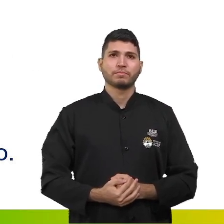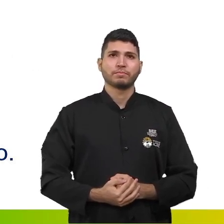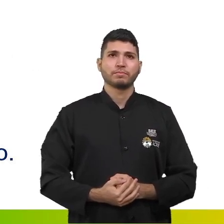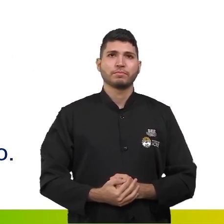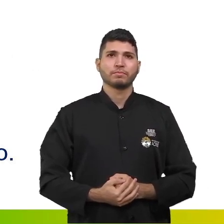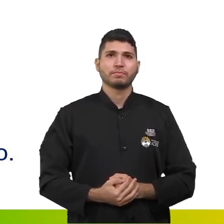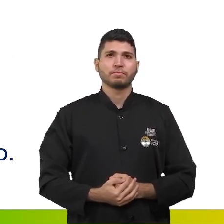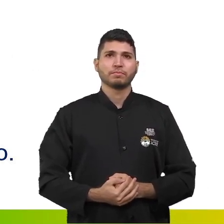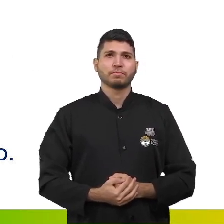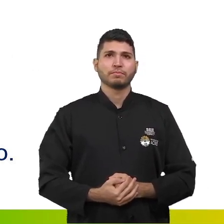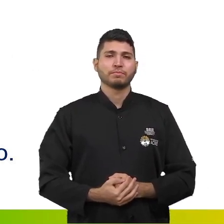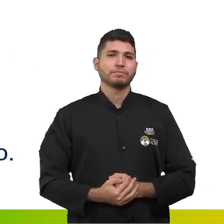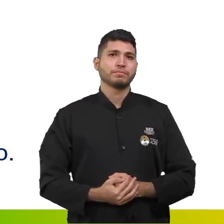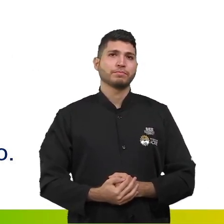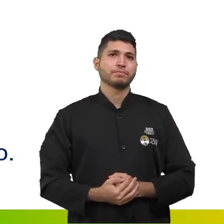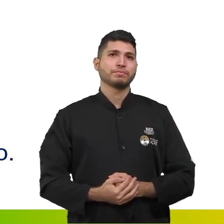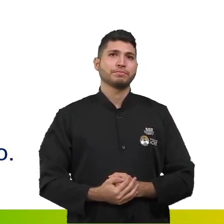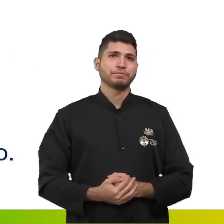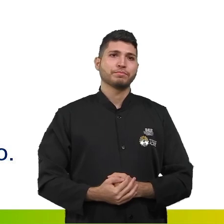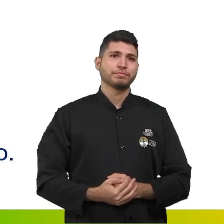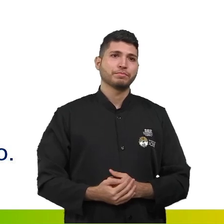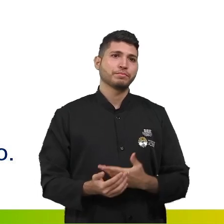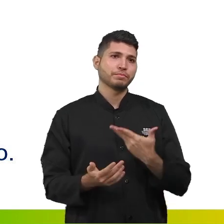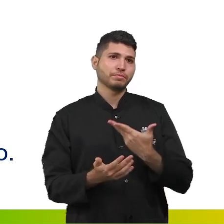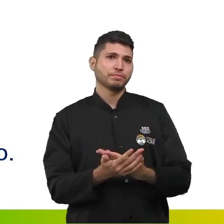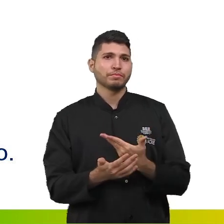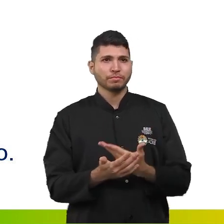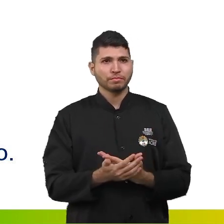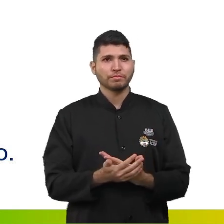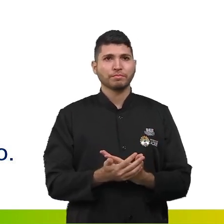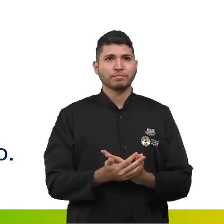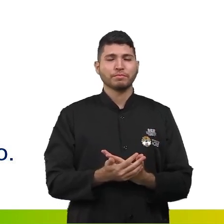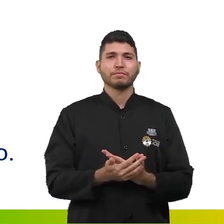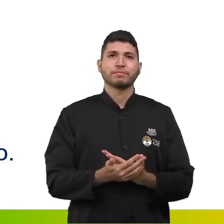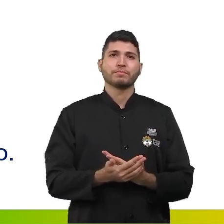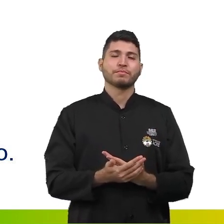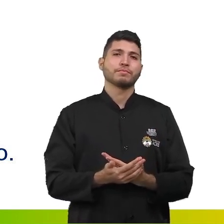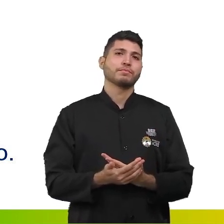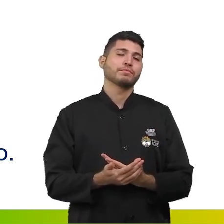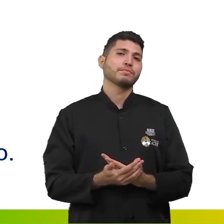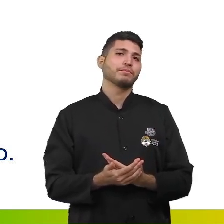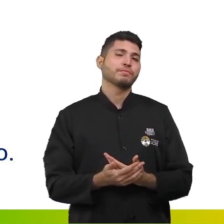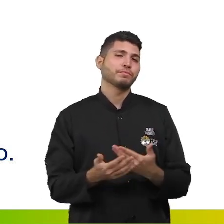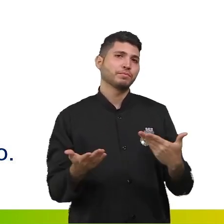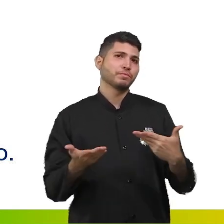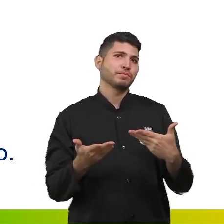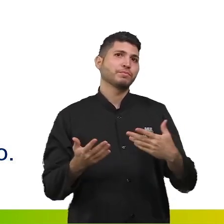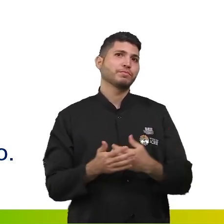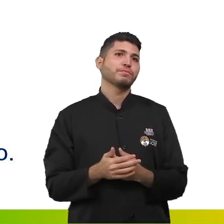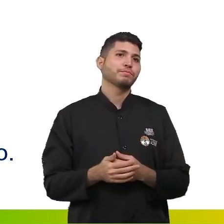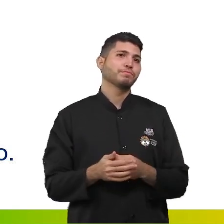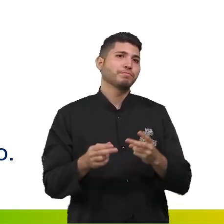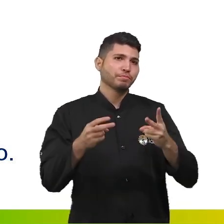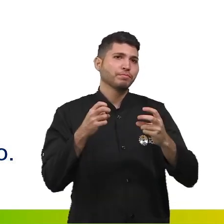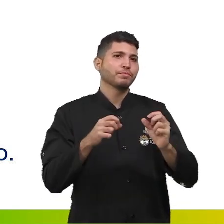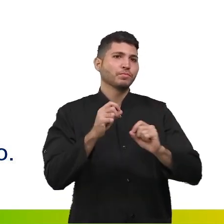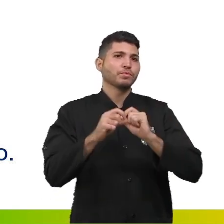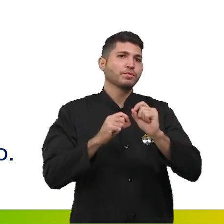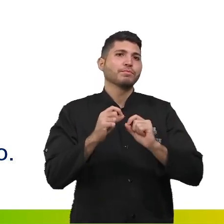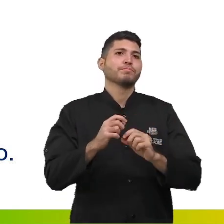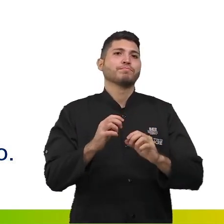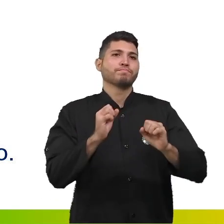O que nós podemos perceber então? Nós podemos perceber que a escravidão, ela moldou profundamente